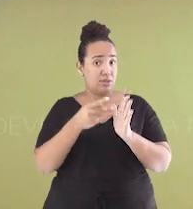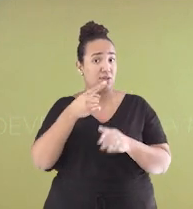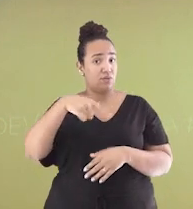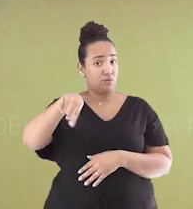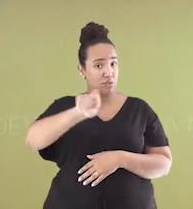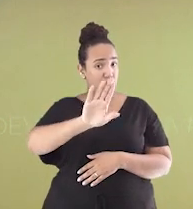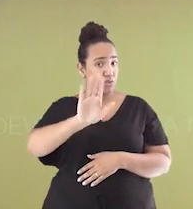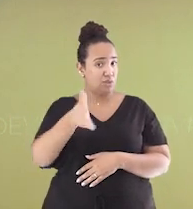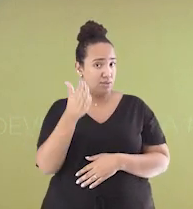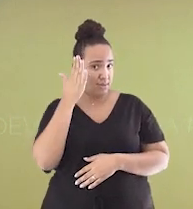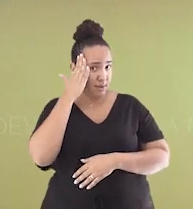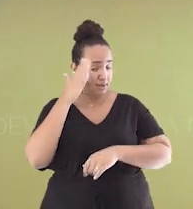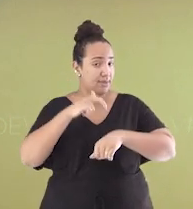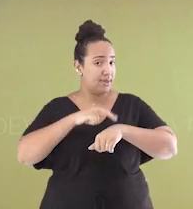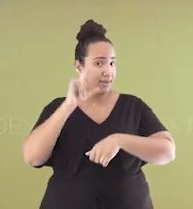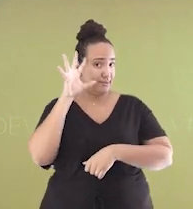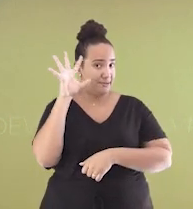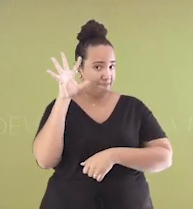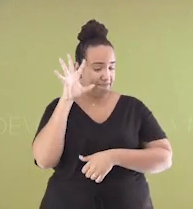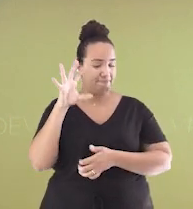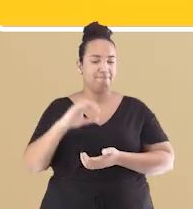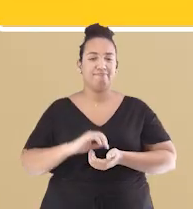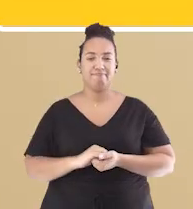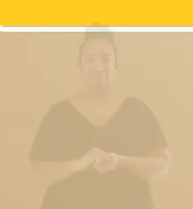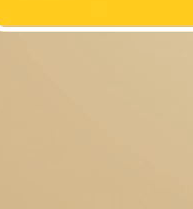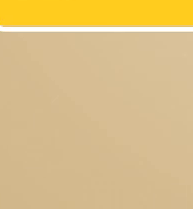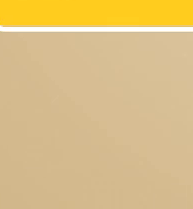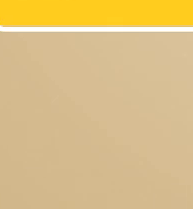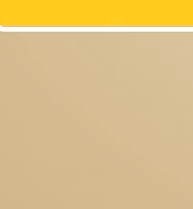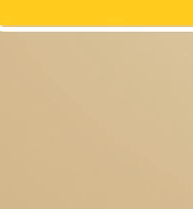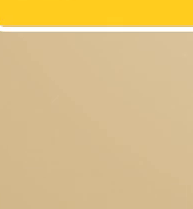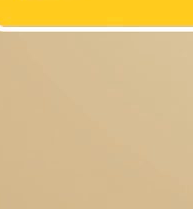conhecia? Mais um tempinho para você pensar.